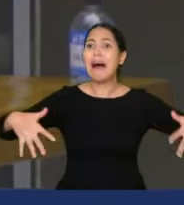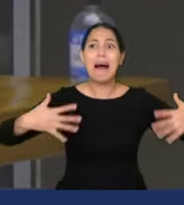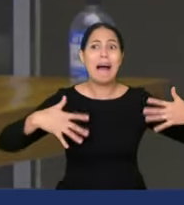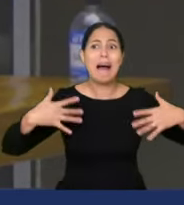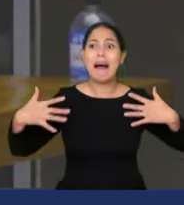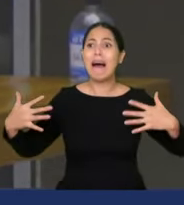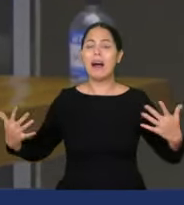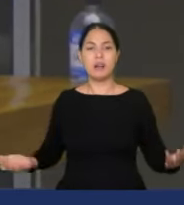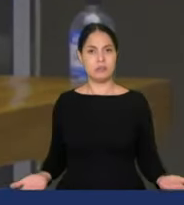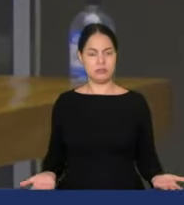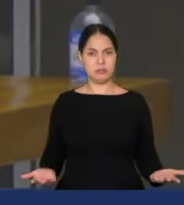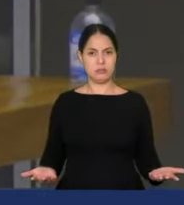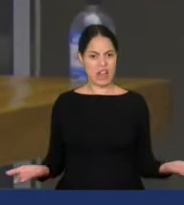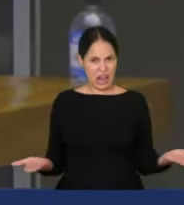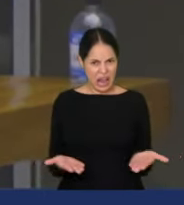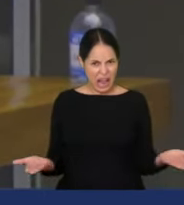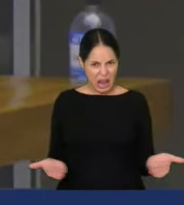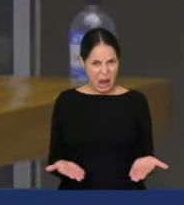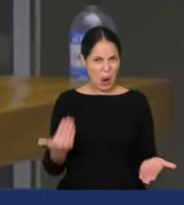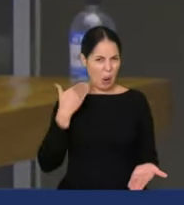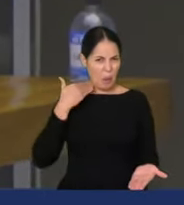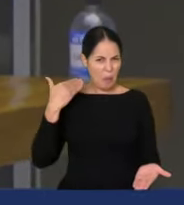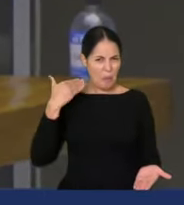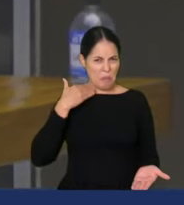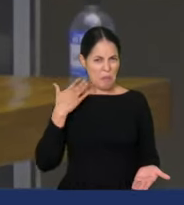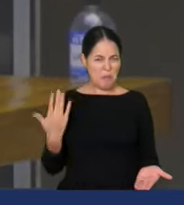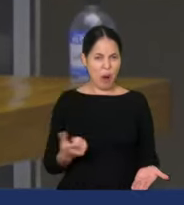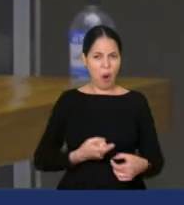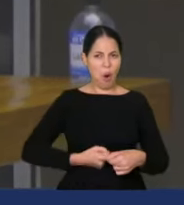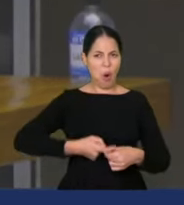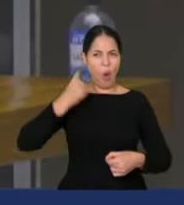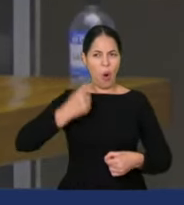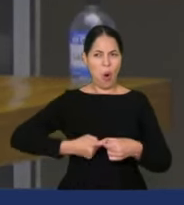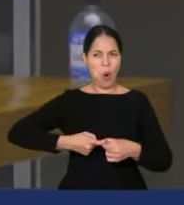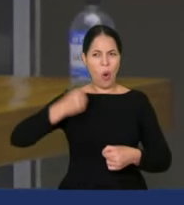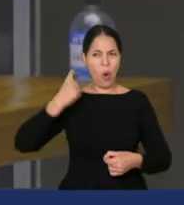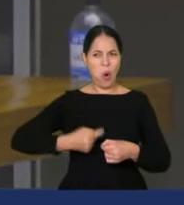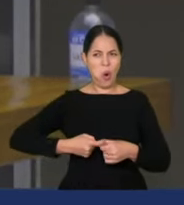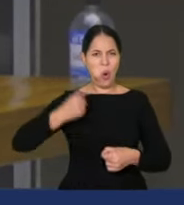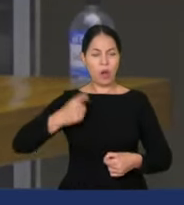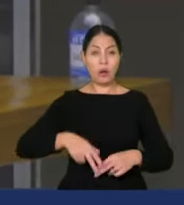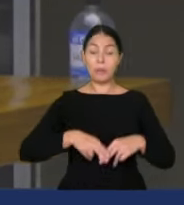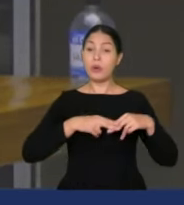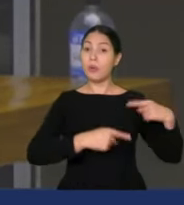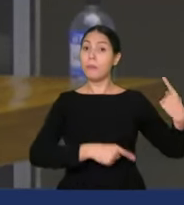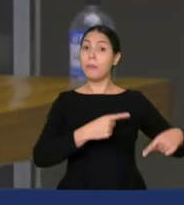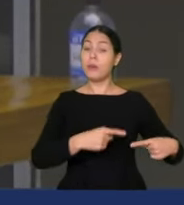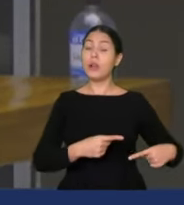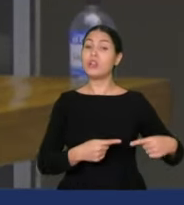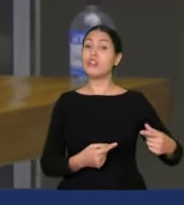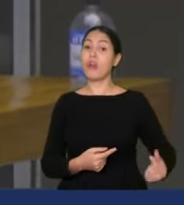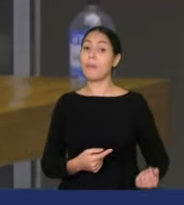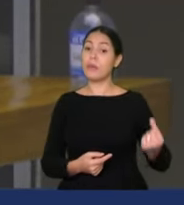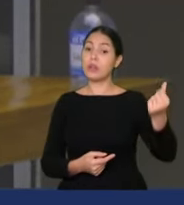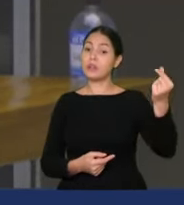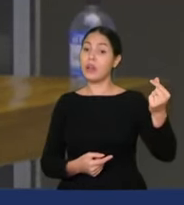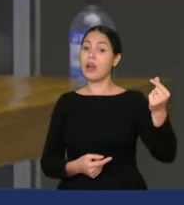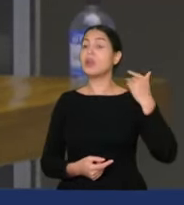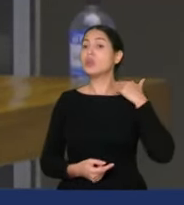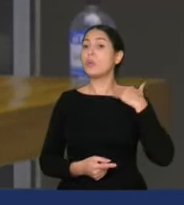essa política monetária suicida do Banco Central. Por isso, a Auditoria Cidadã da Dívida clama por